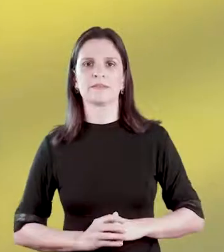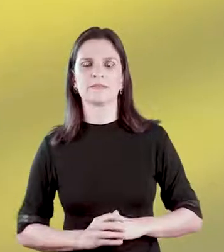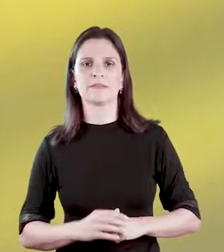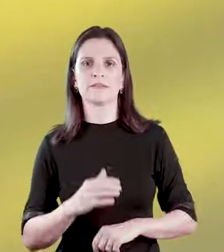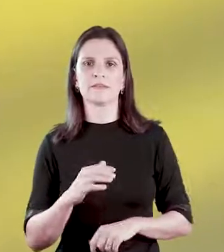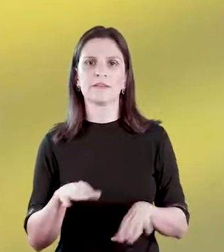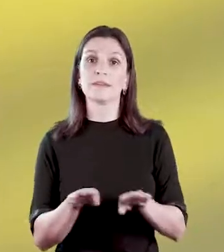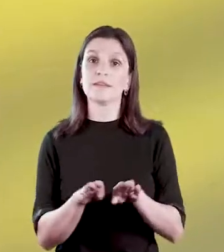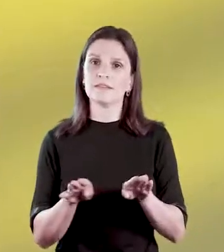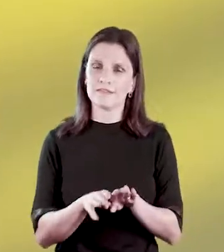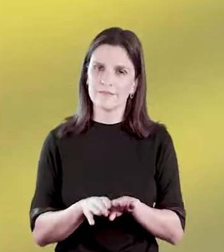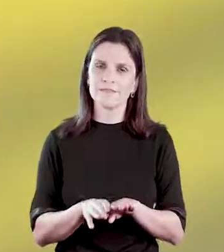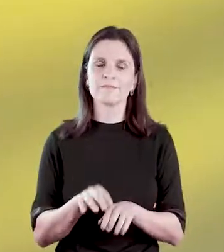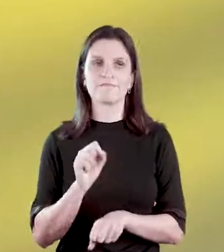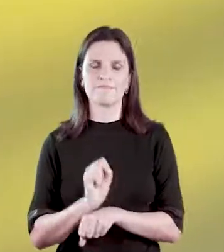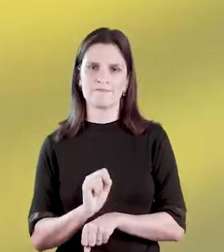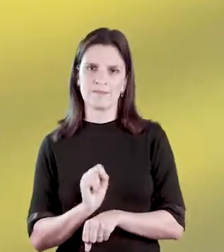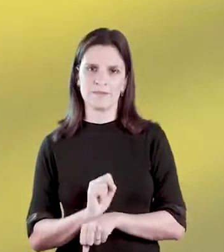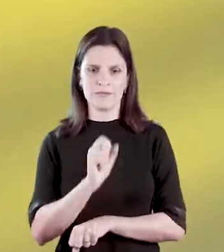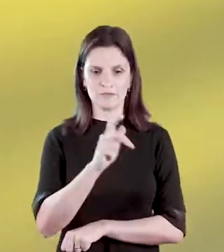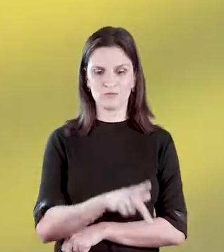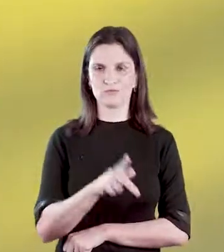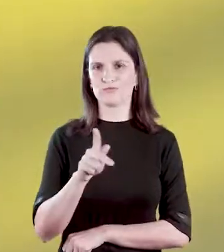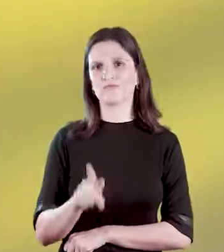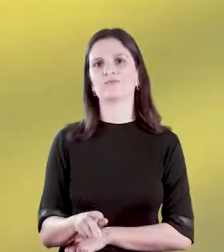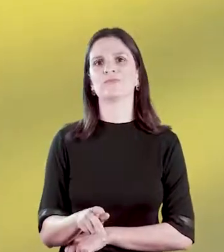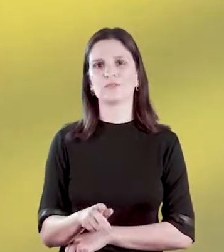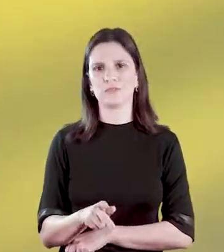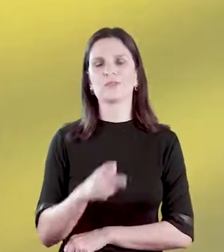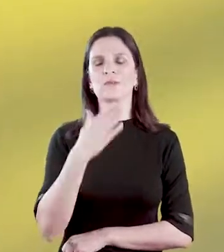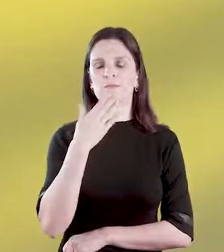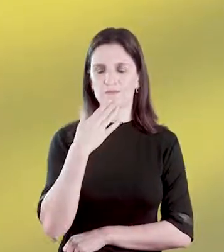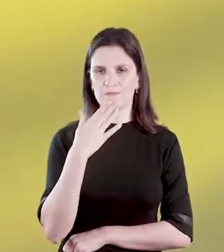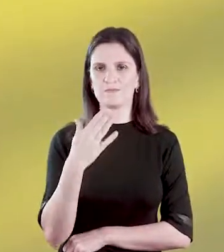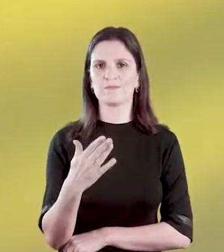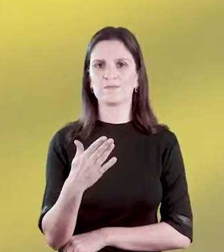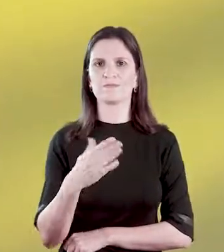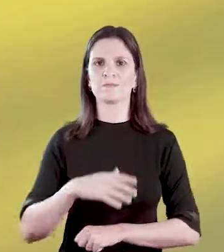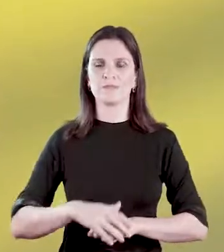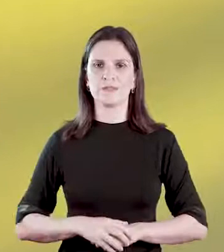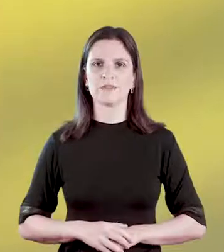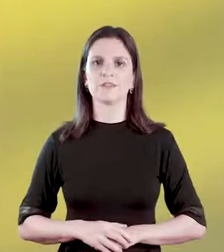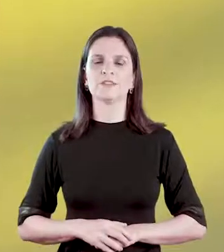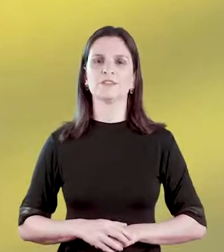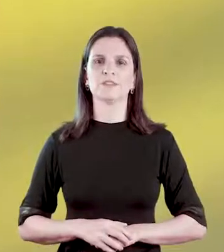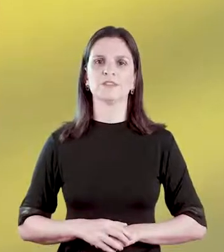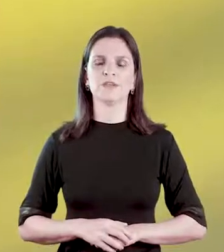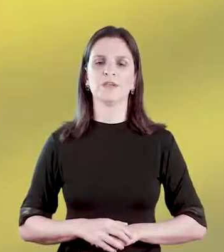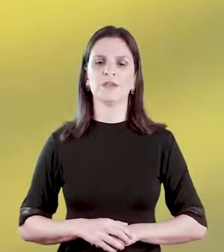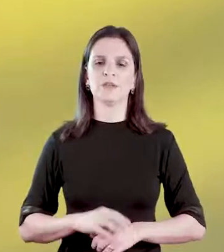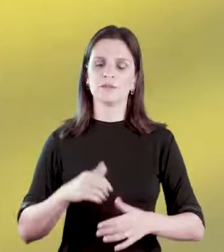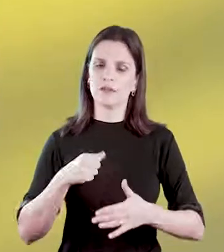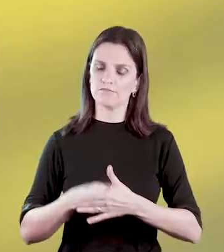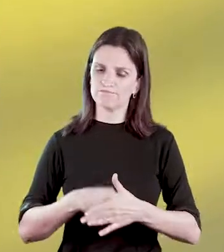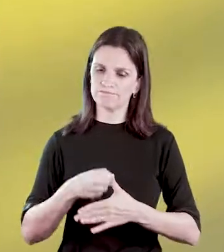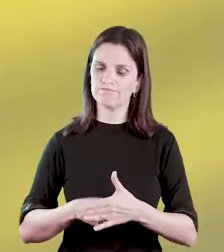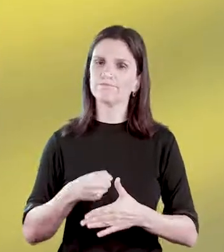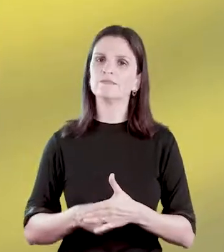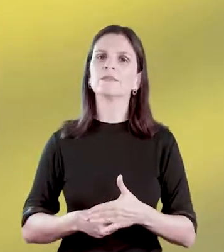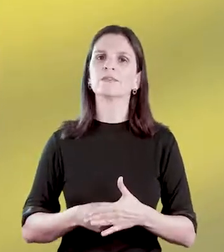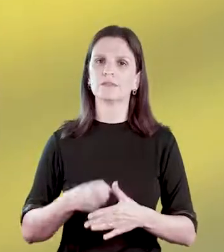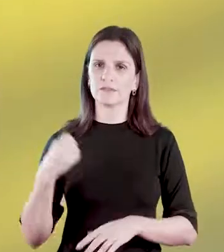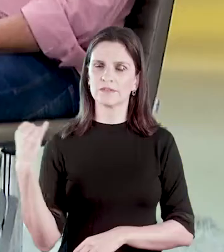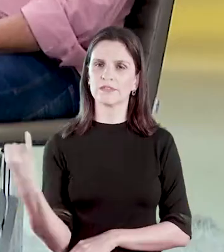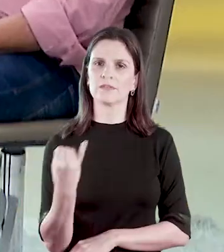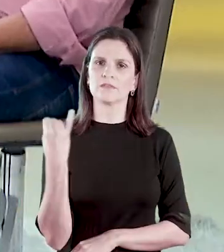nós estamos no empate além da esse nós estamos no impasse com os professores né Então são duas coisas aí que agora tem que levantar